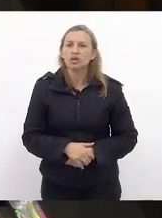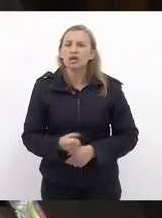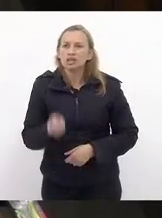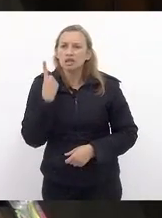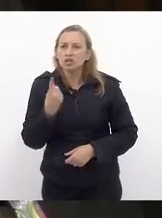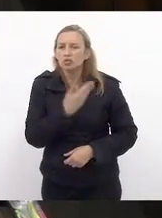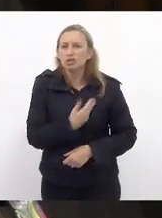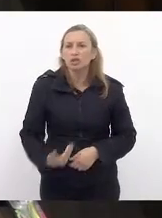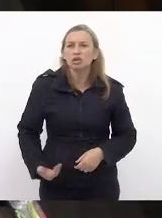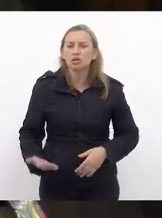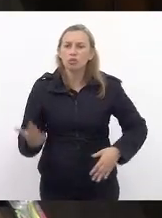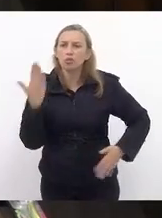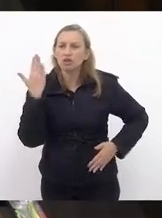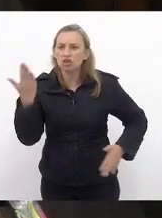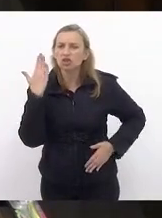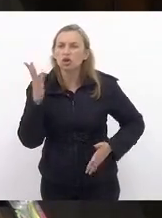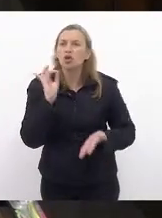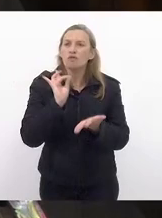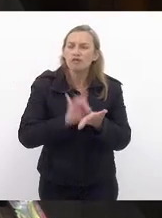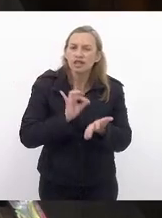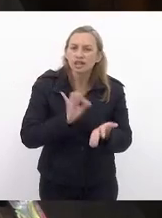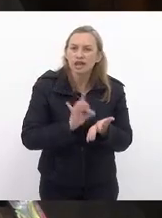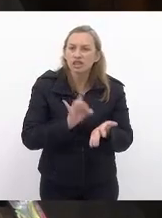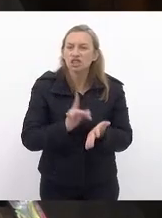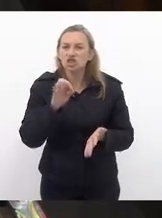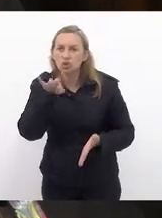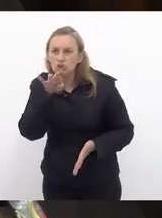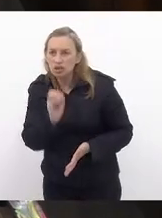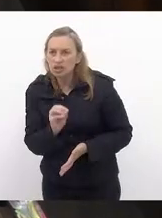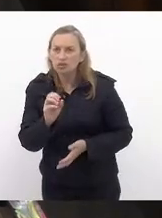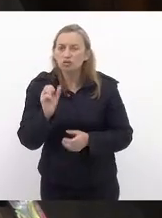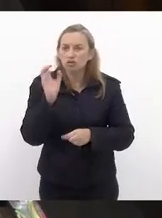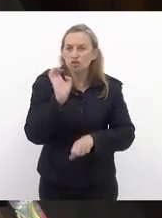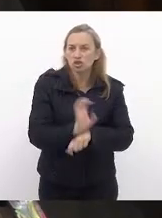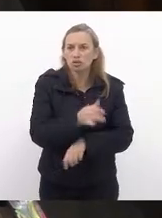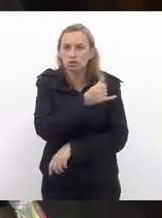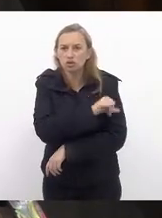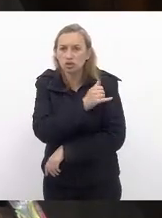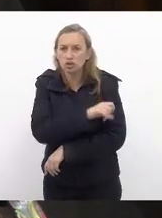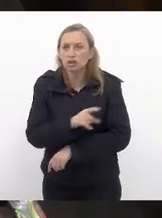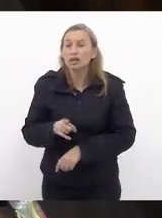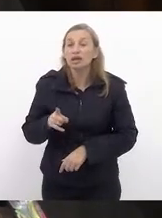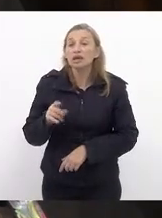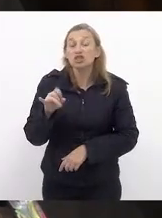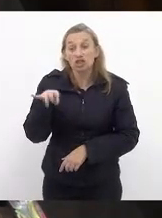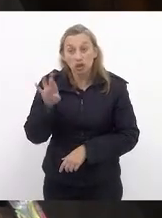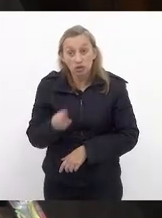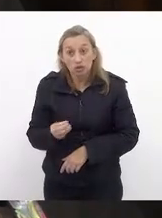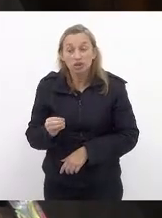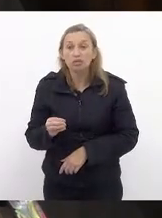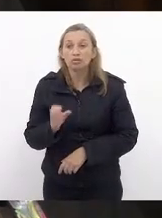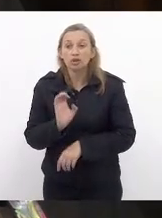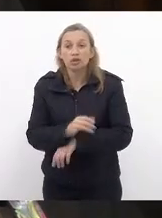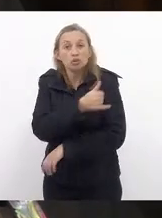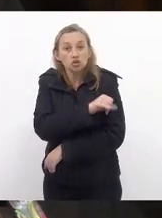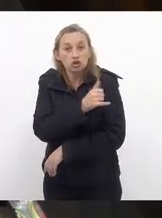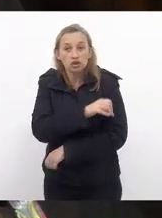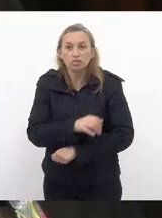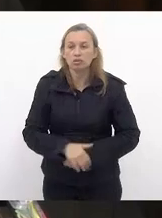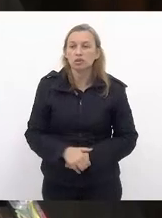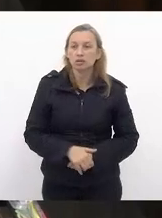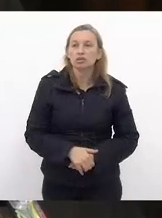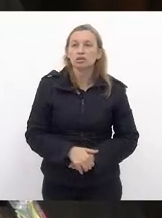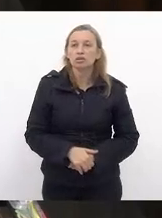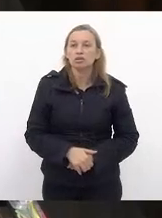ex-governador bandido o verdadeiro gerou final do Estado do Rio de Janeiro se tem ser o centro Rio de Janeiro